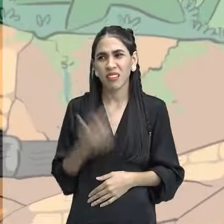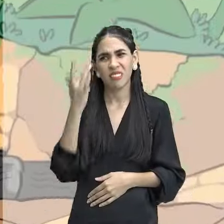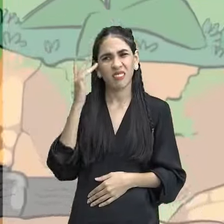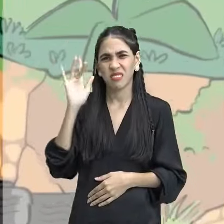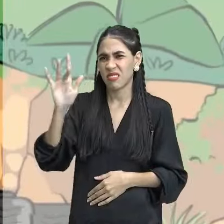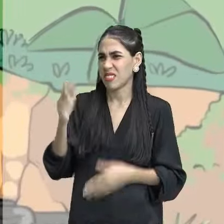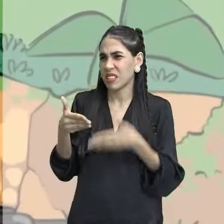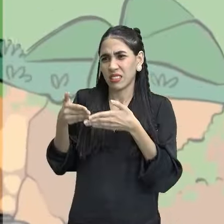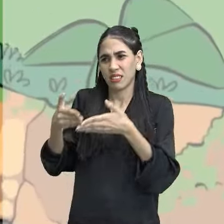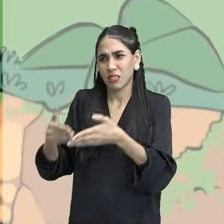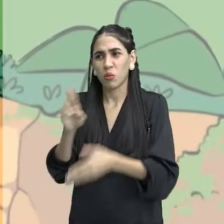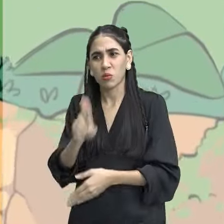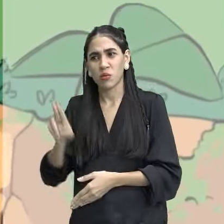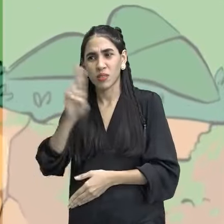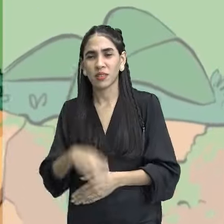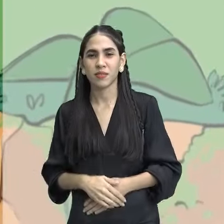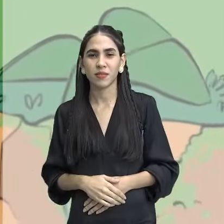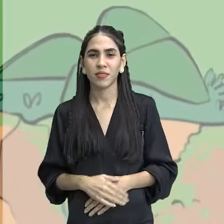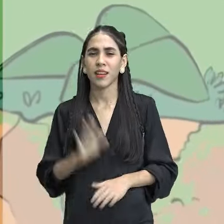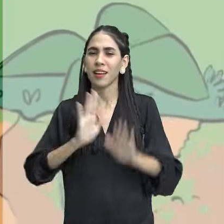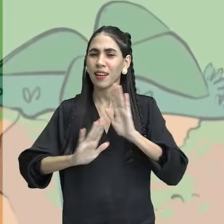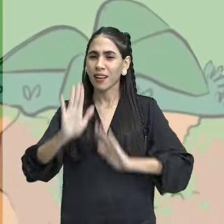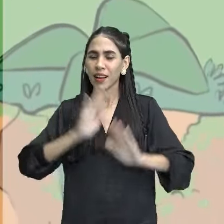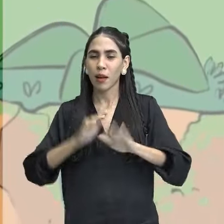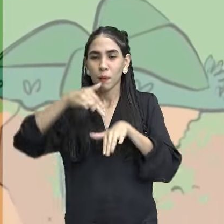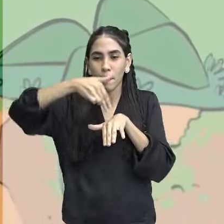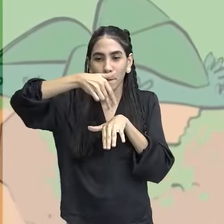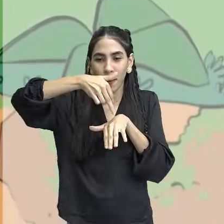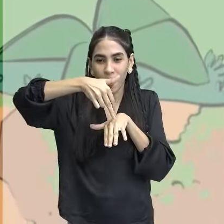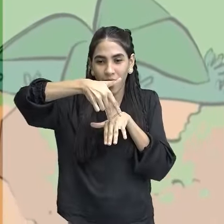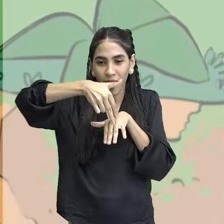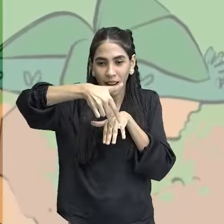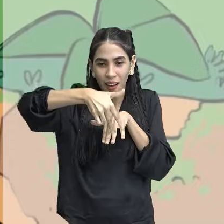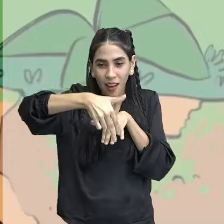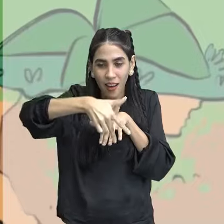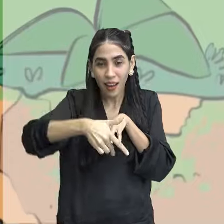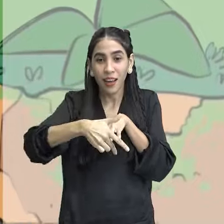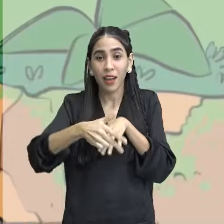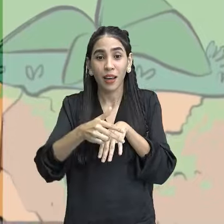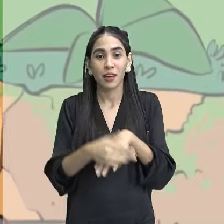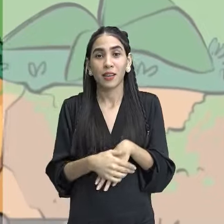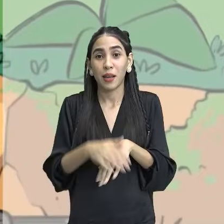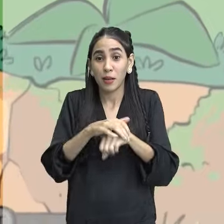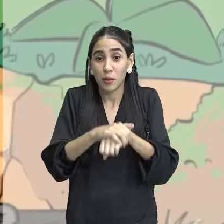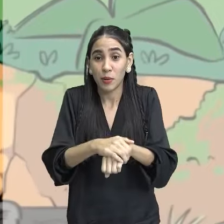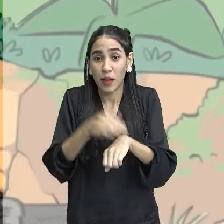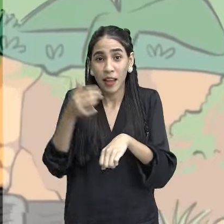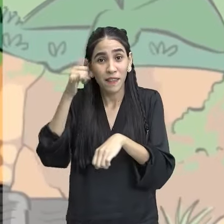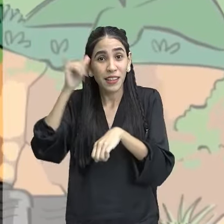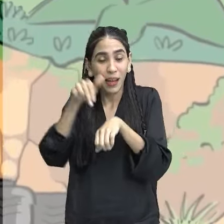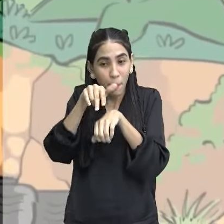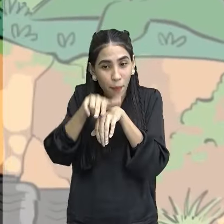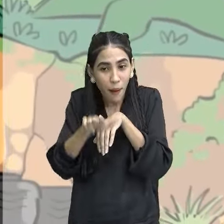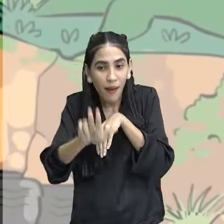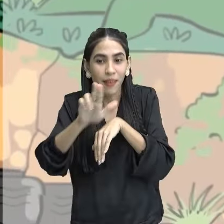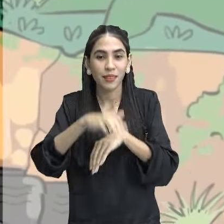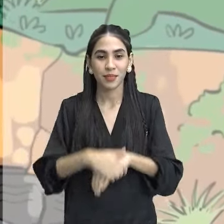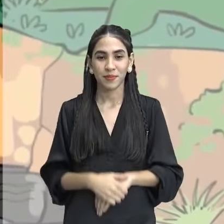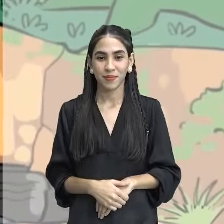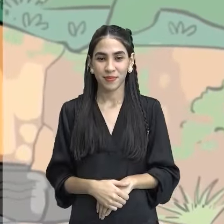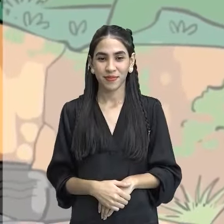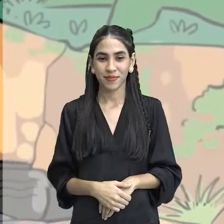sei usar muito bem isso, não. Vamos já ver isso. Vamos descer aqui essa escadinha com cuidado, professora. Me segura para não escorregar.